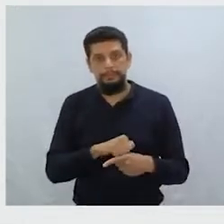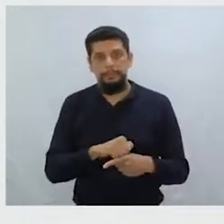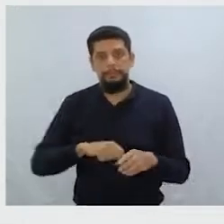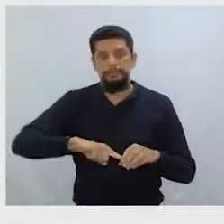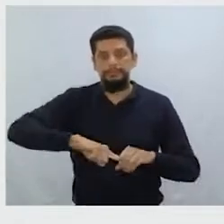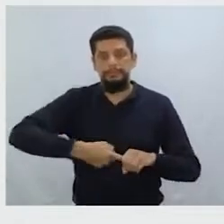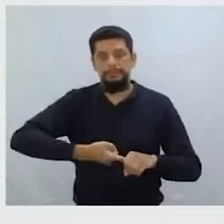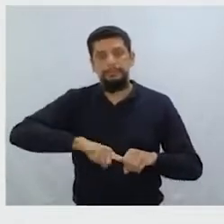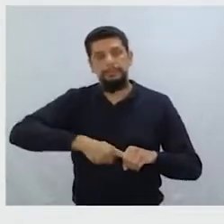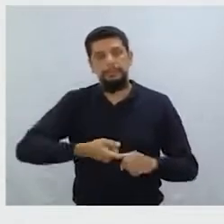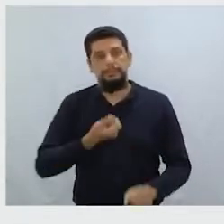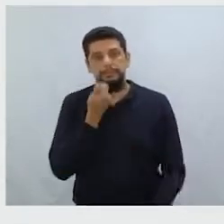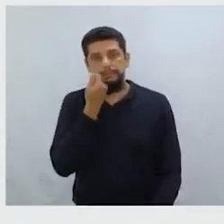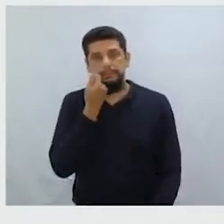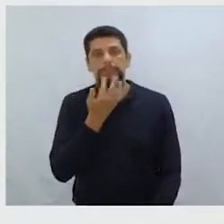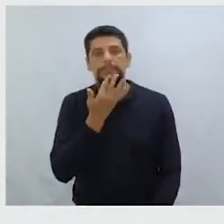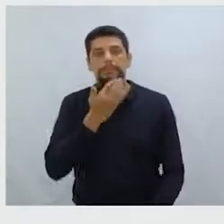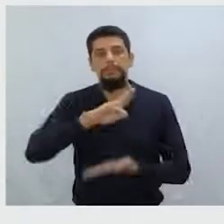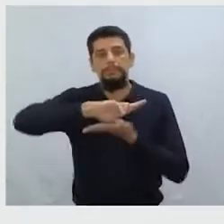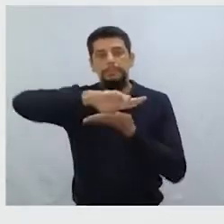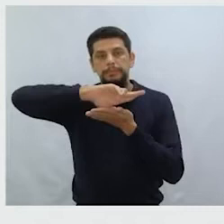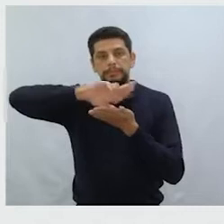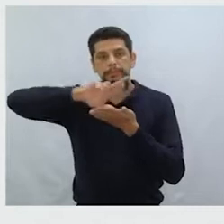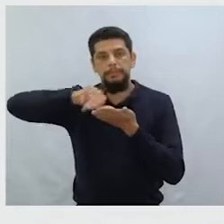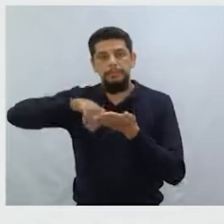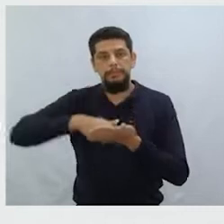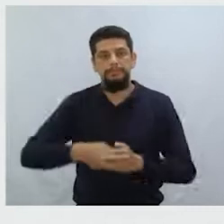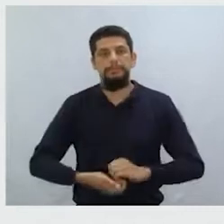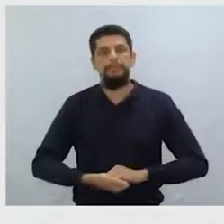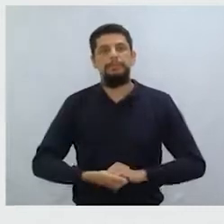borracha e apontador, lápis de cor,